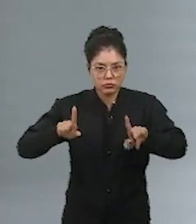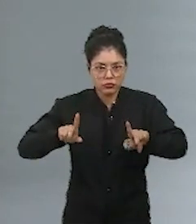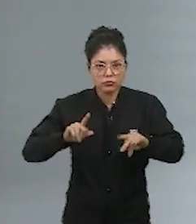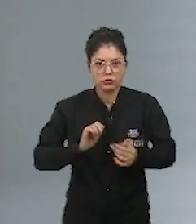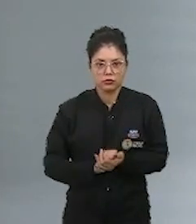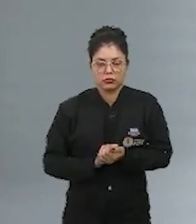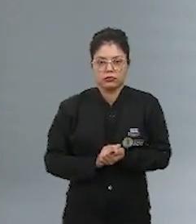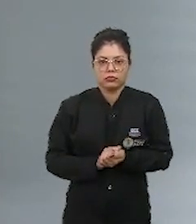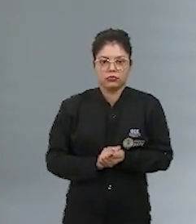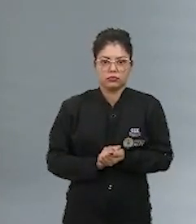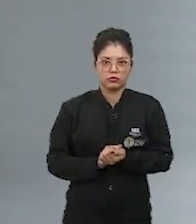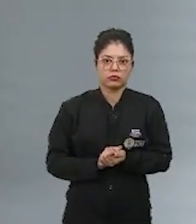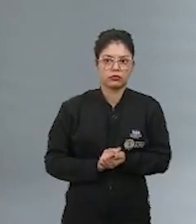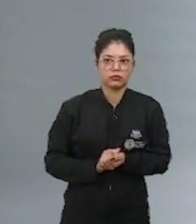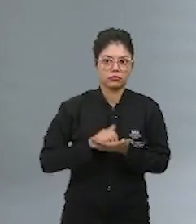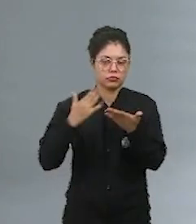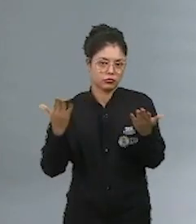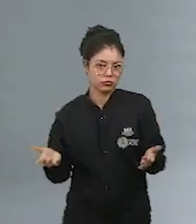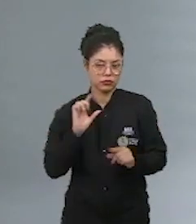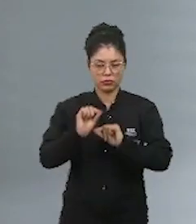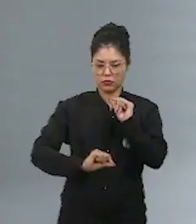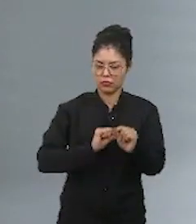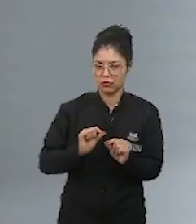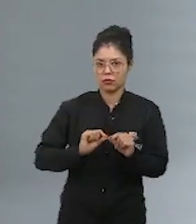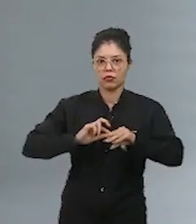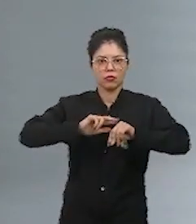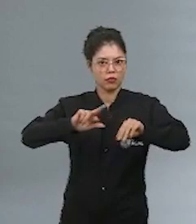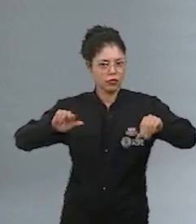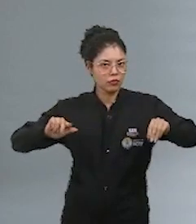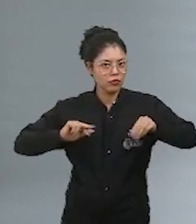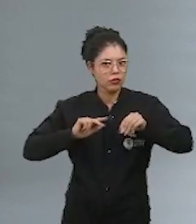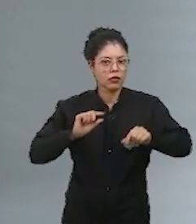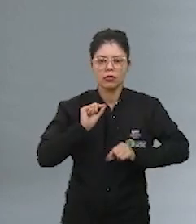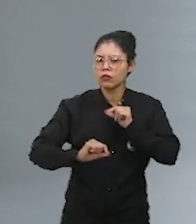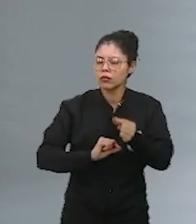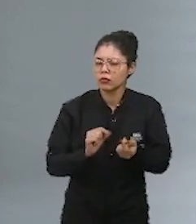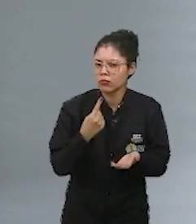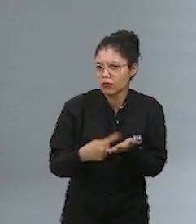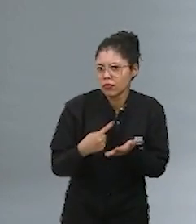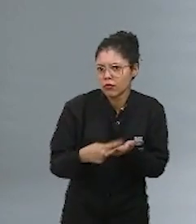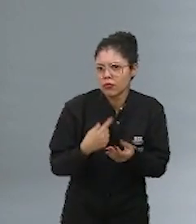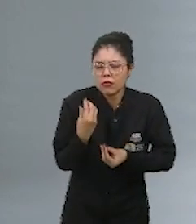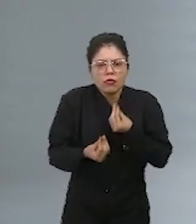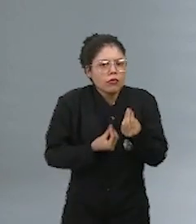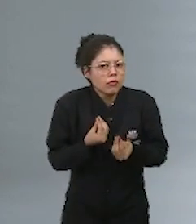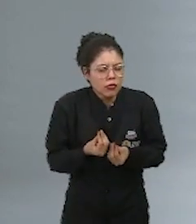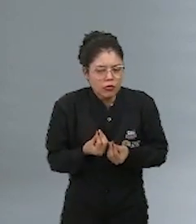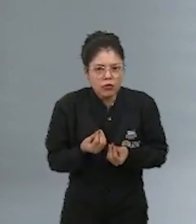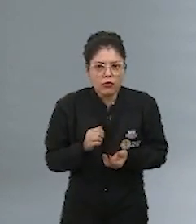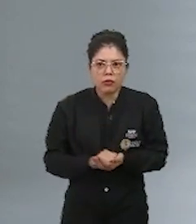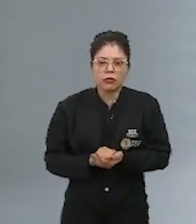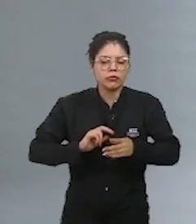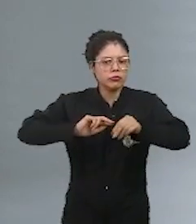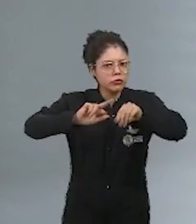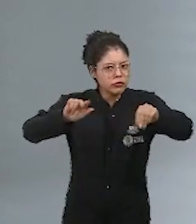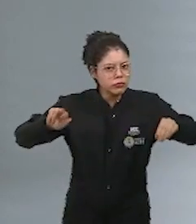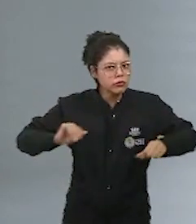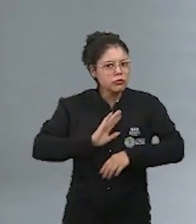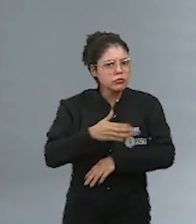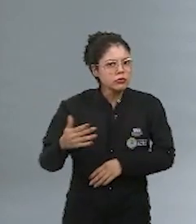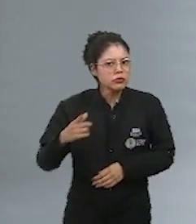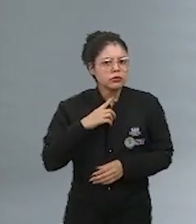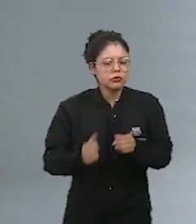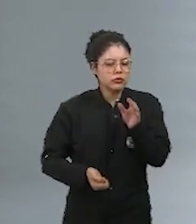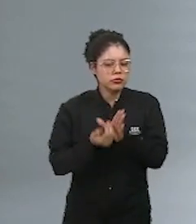entre minerais e minério. Tá? Então, o que é um minério? O que pode ser considerado como um minério? O minério é quando existe